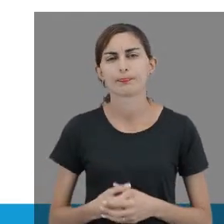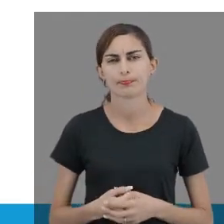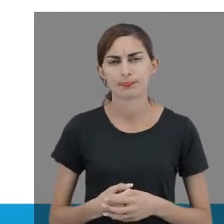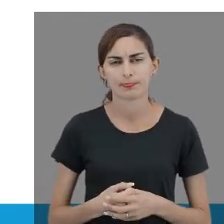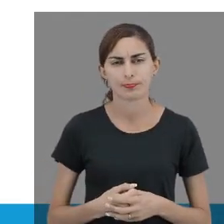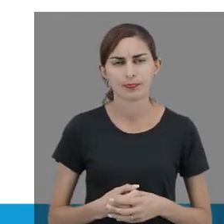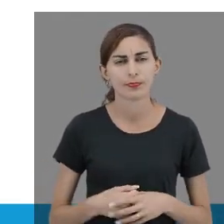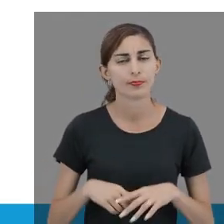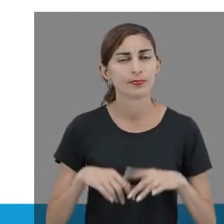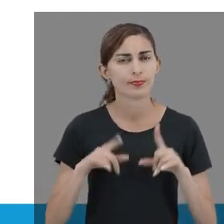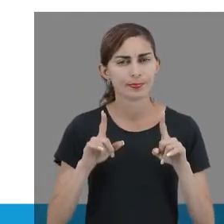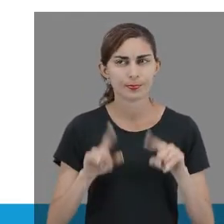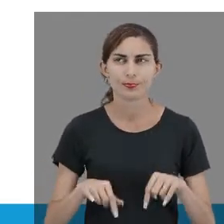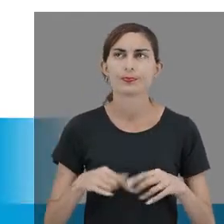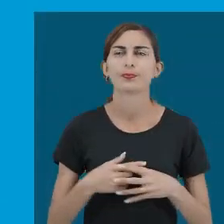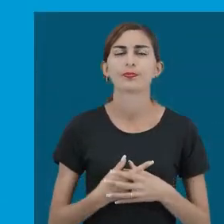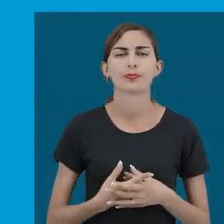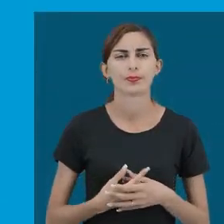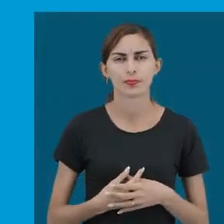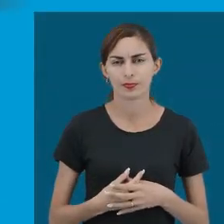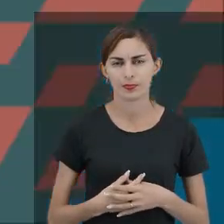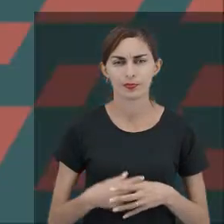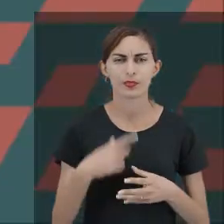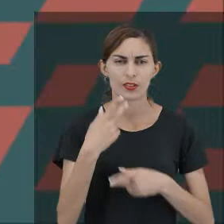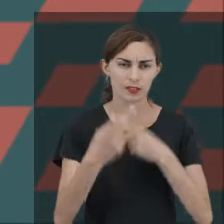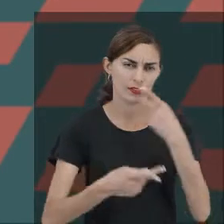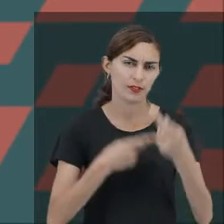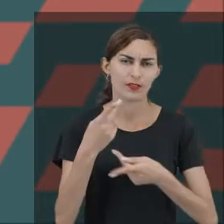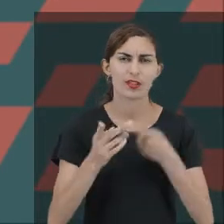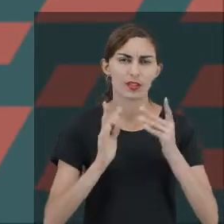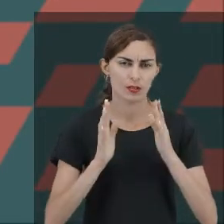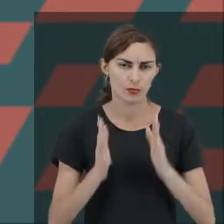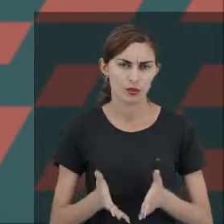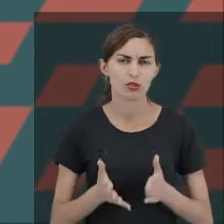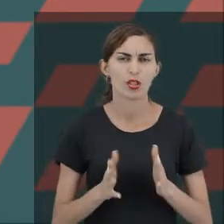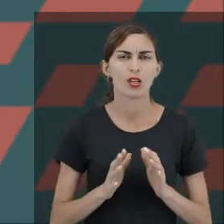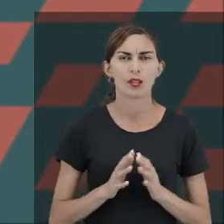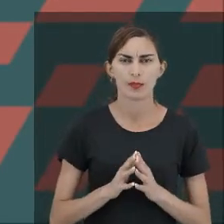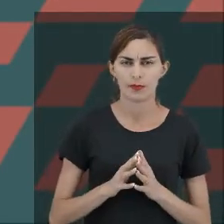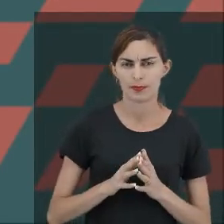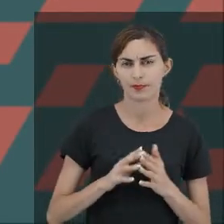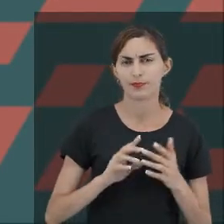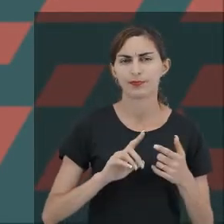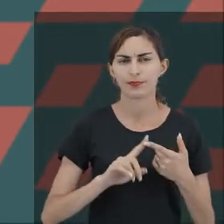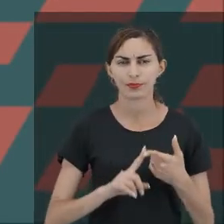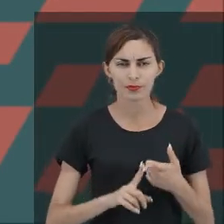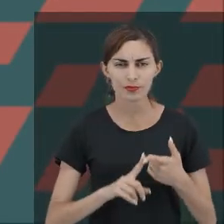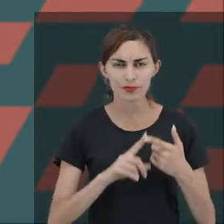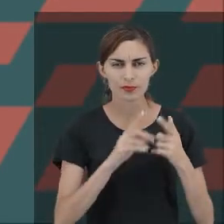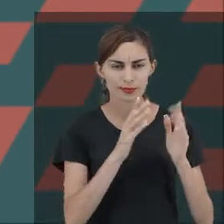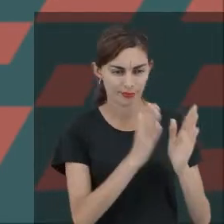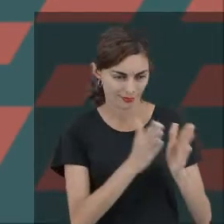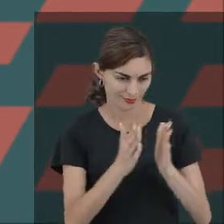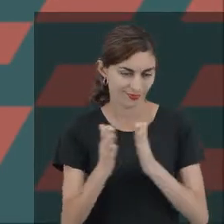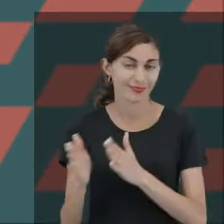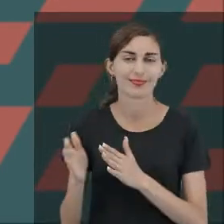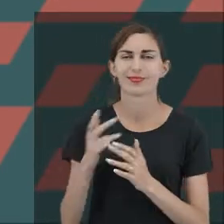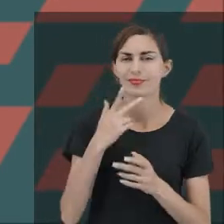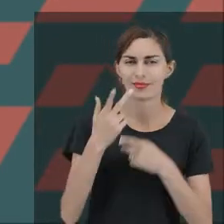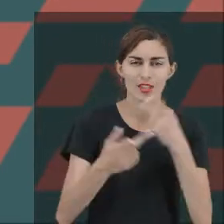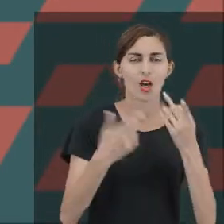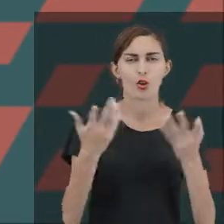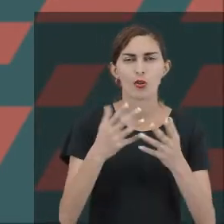ela acontece nessas 3 situações. Falamos já, então, do